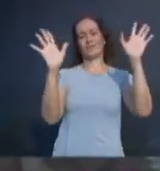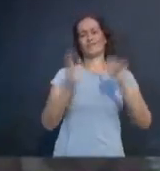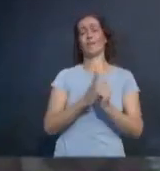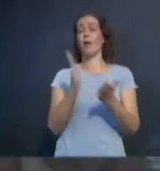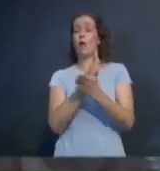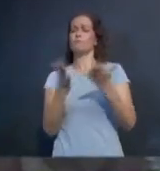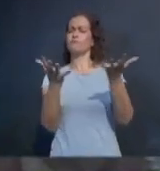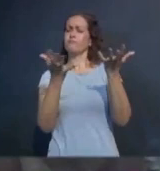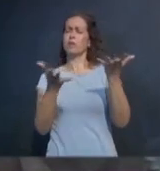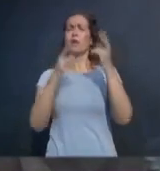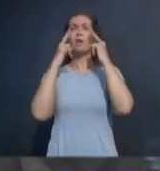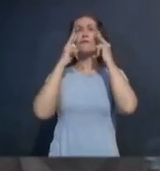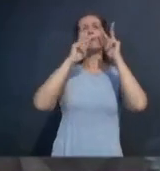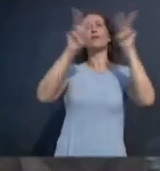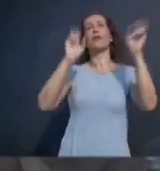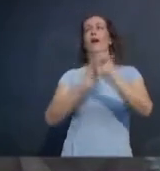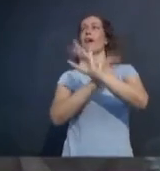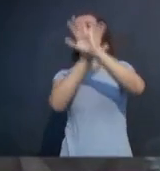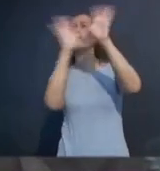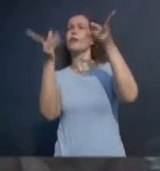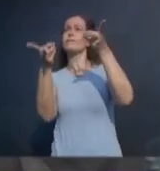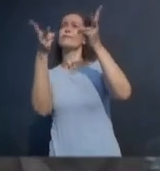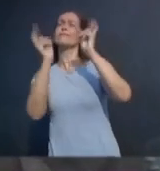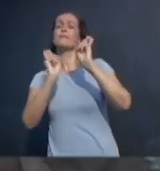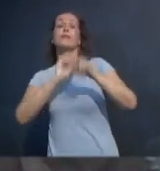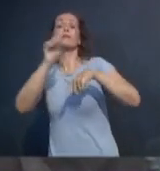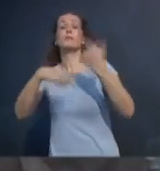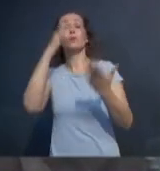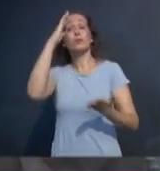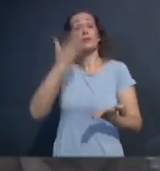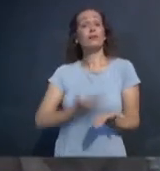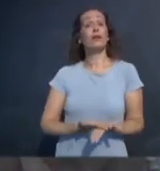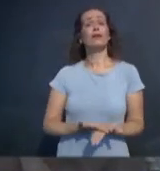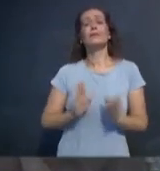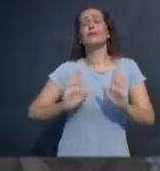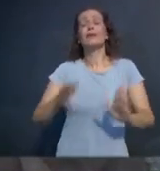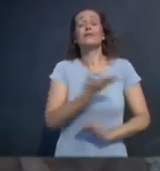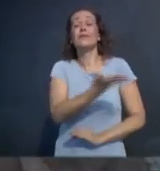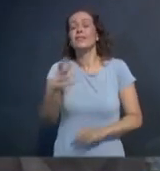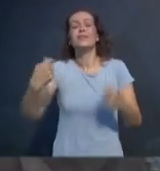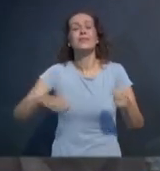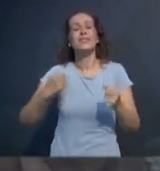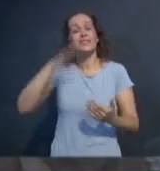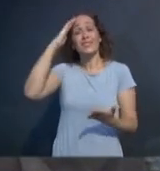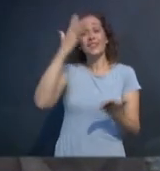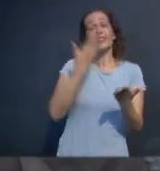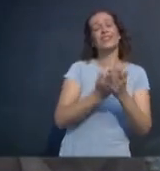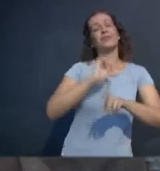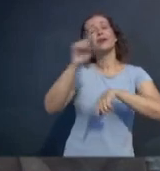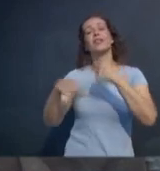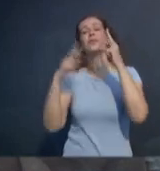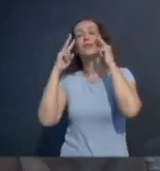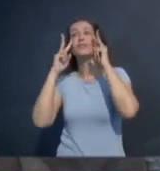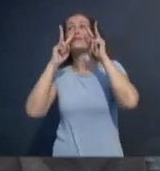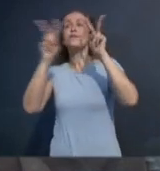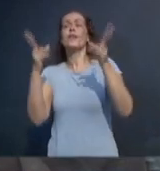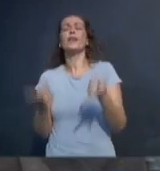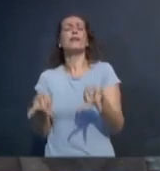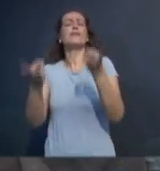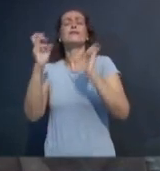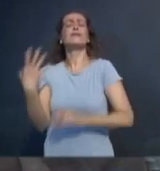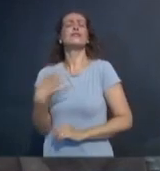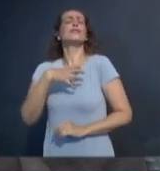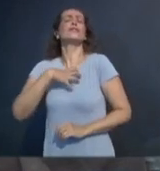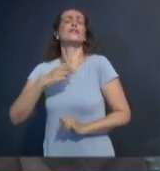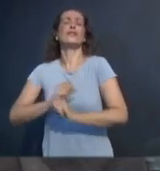ver a glória de Deus para crer. Mas você primeiro tem que crer para ver a glória de Deus.